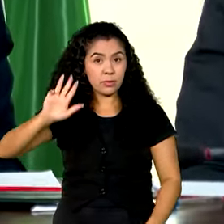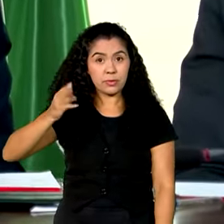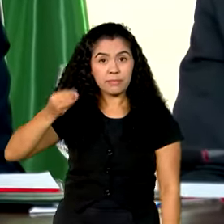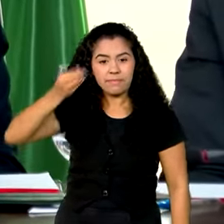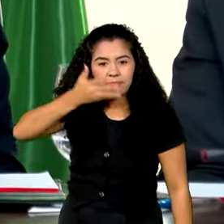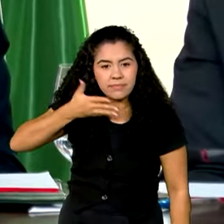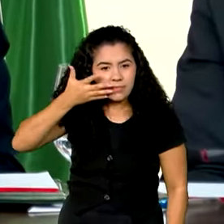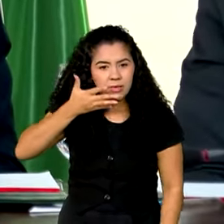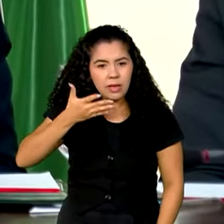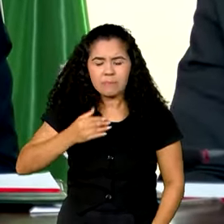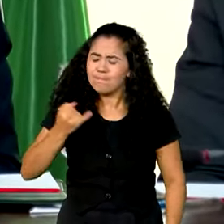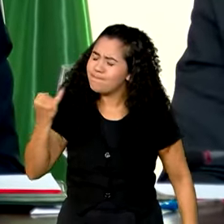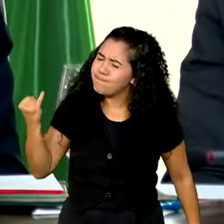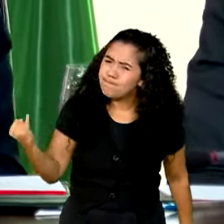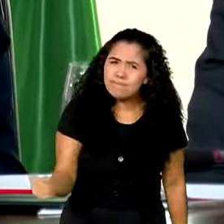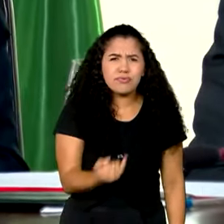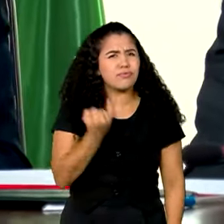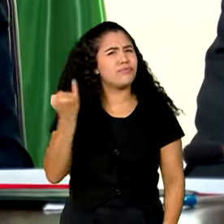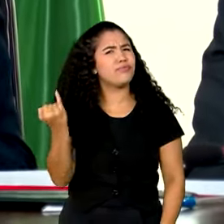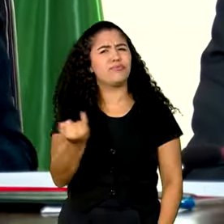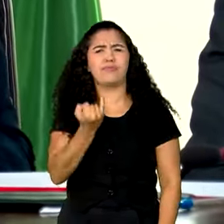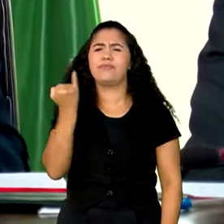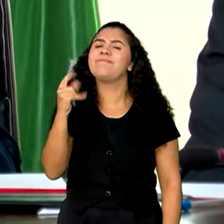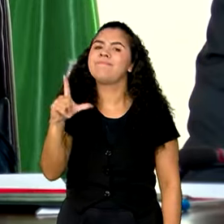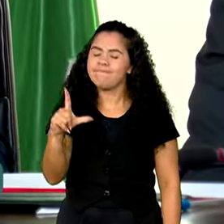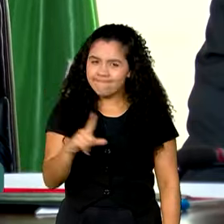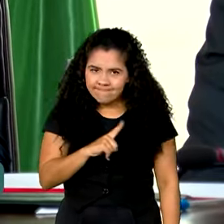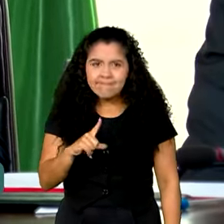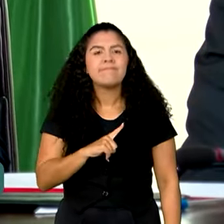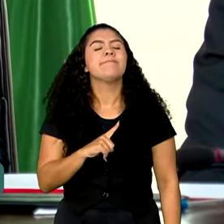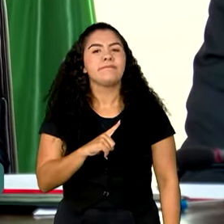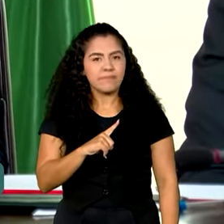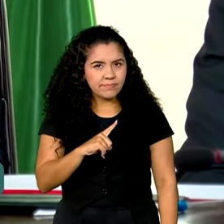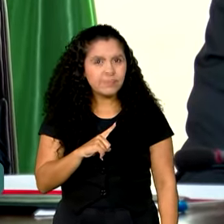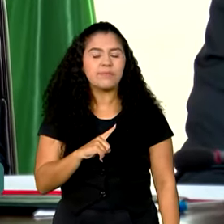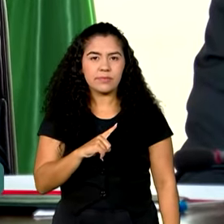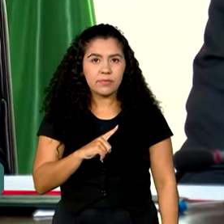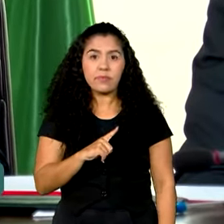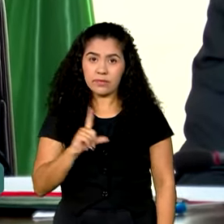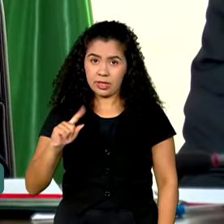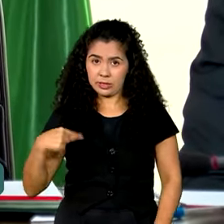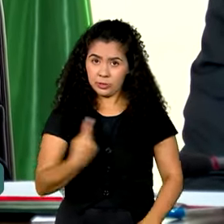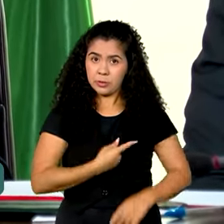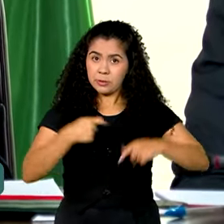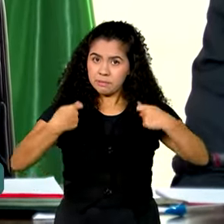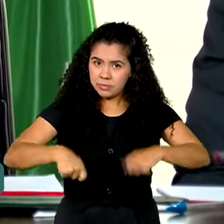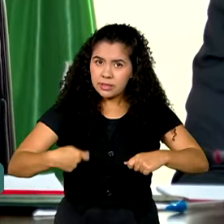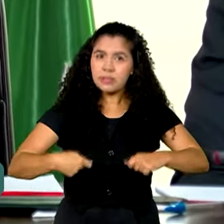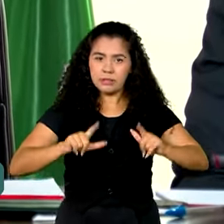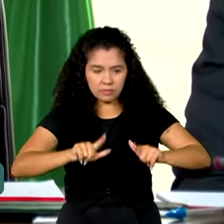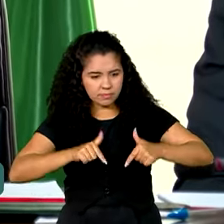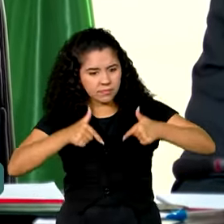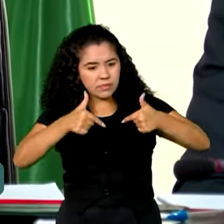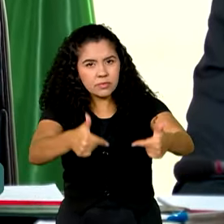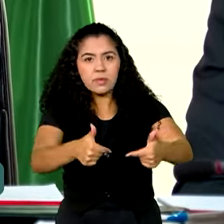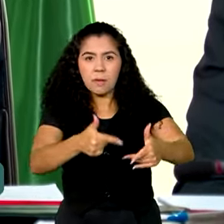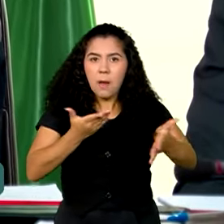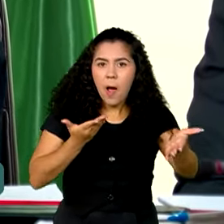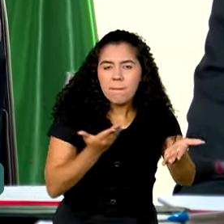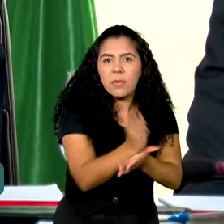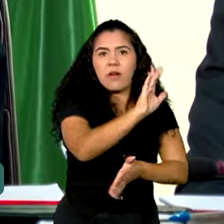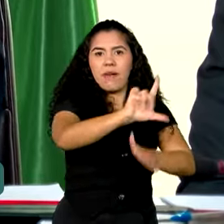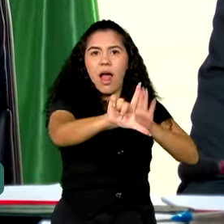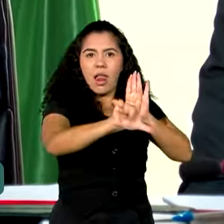importante, extremamente importante, a gente fazer atos como esse, aprovar leis como